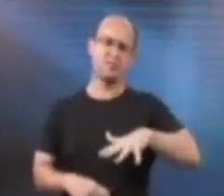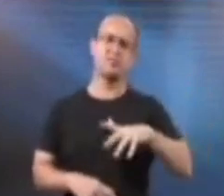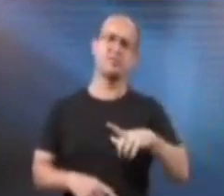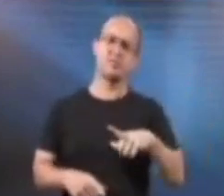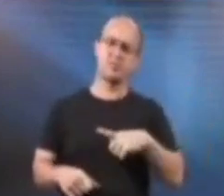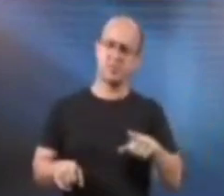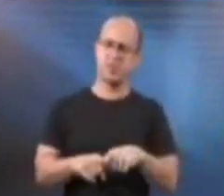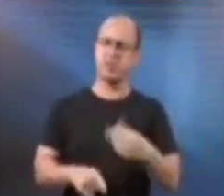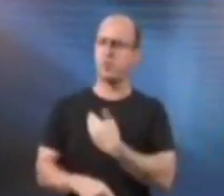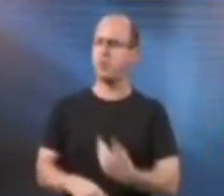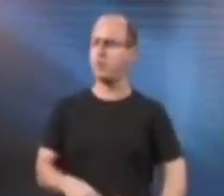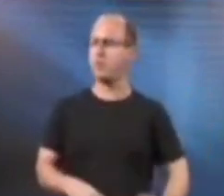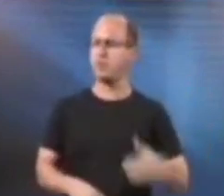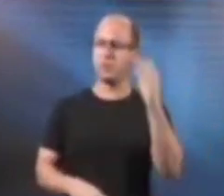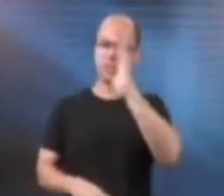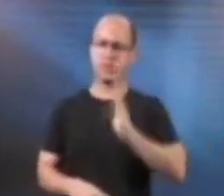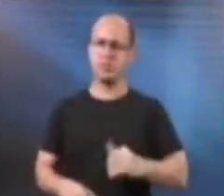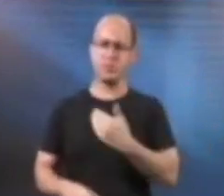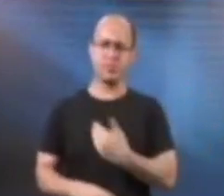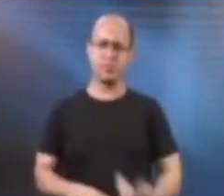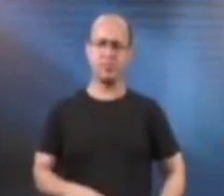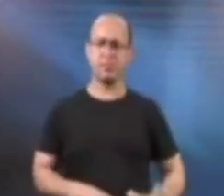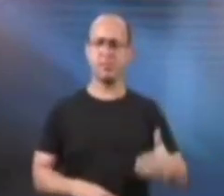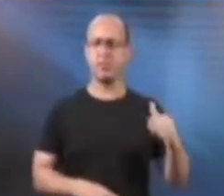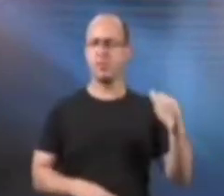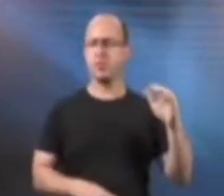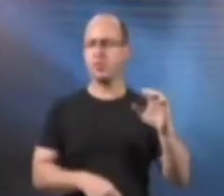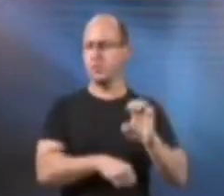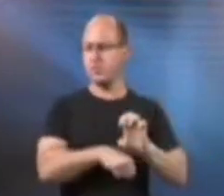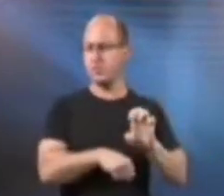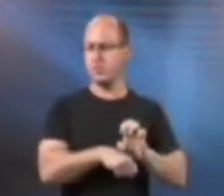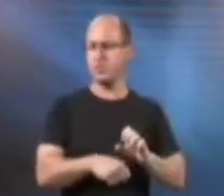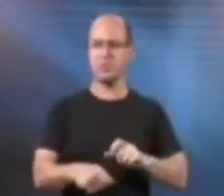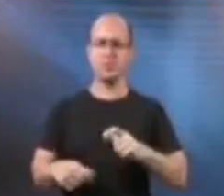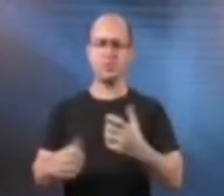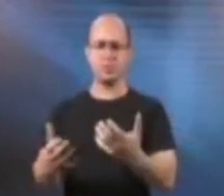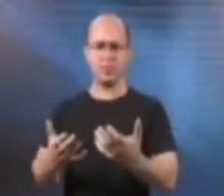o governo brasileiro e o governo do estado preocupado em desempregar o povo no Vale do Açu.